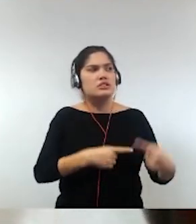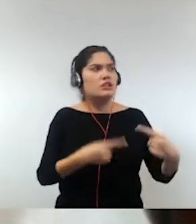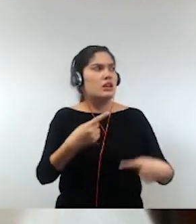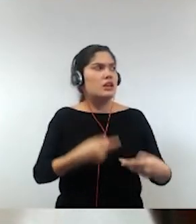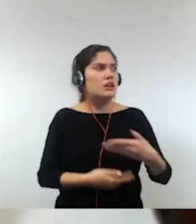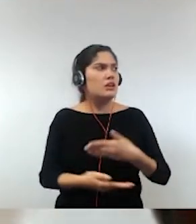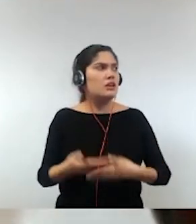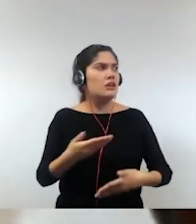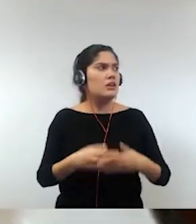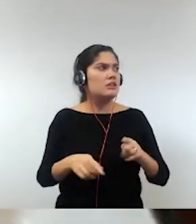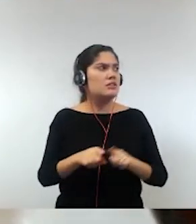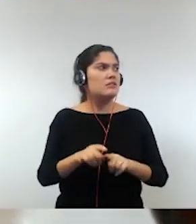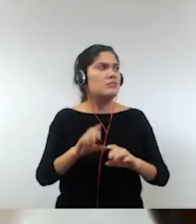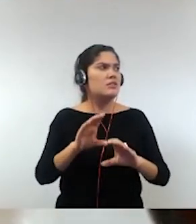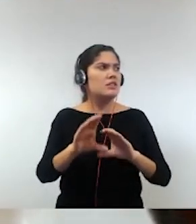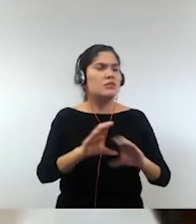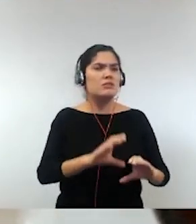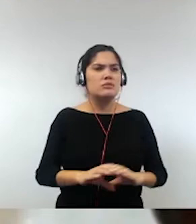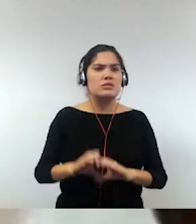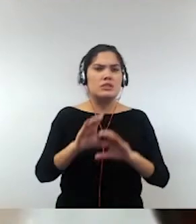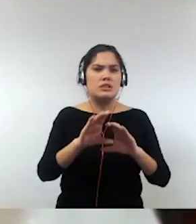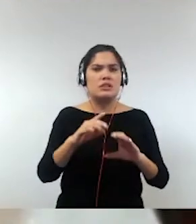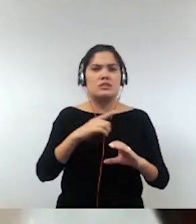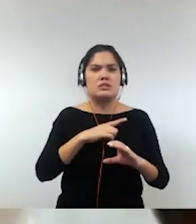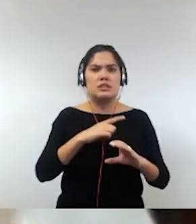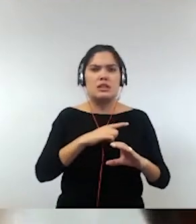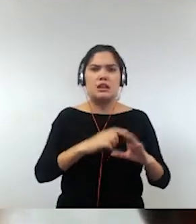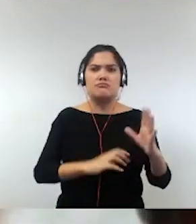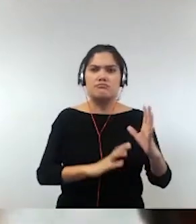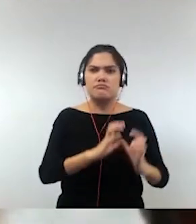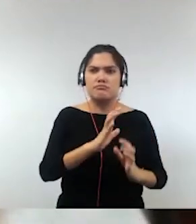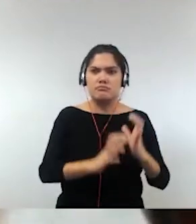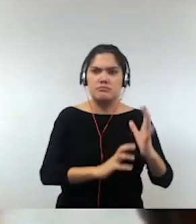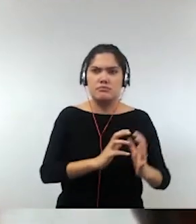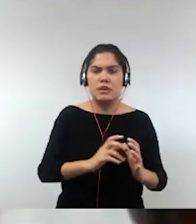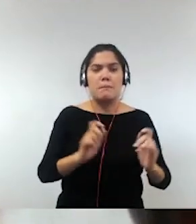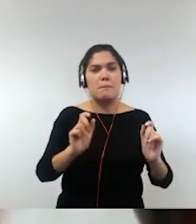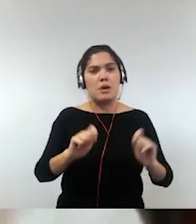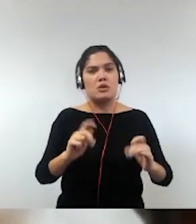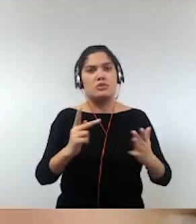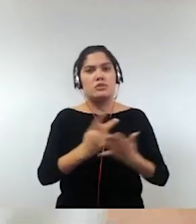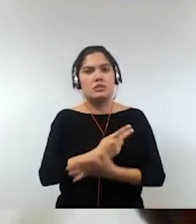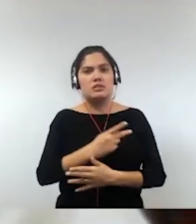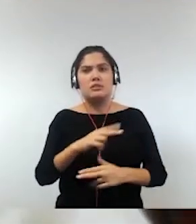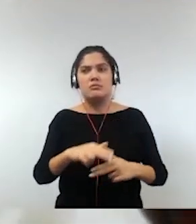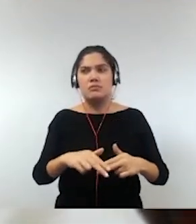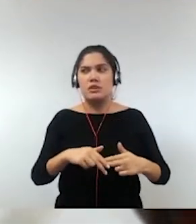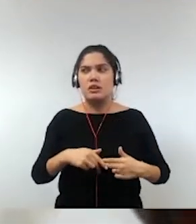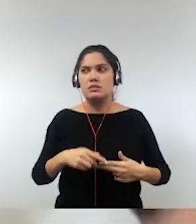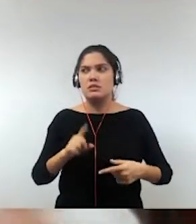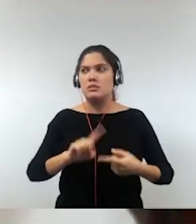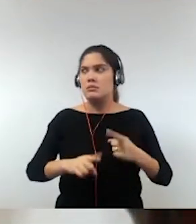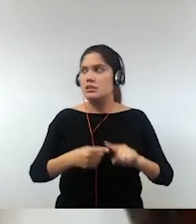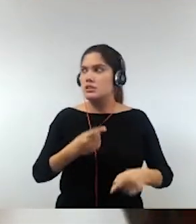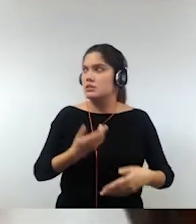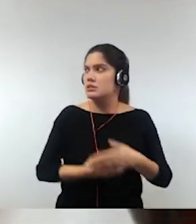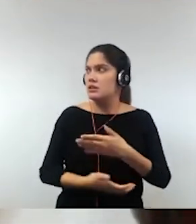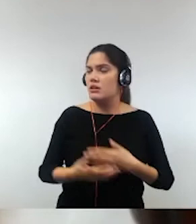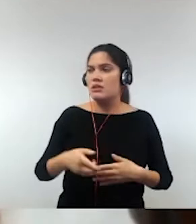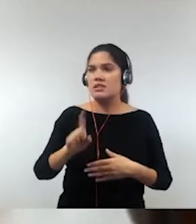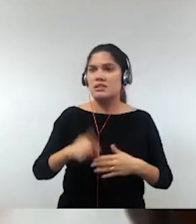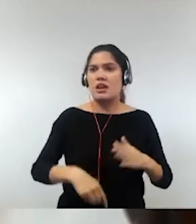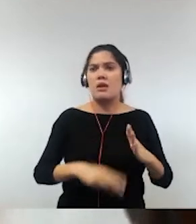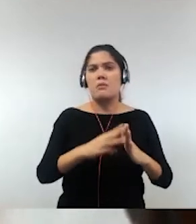e a comunicação entre as partes que estavam em conflito. Ela pode se dar mediante a mediação, que é um